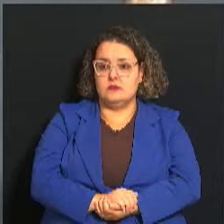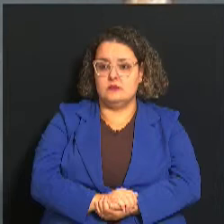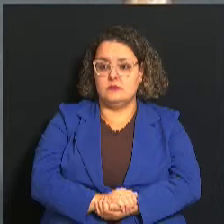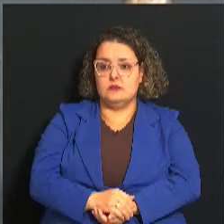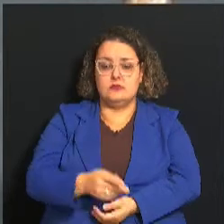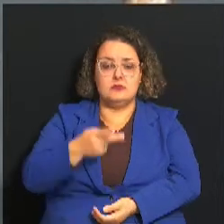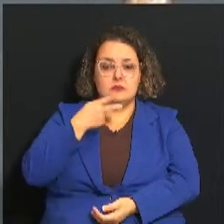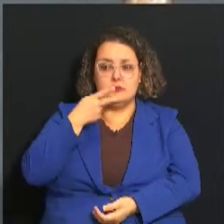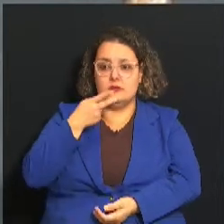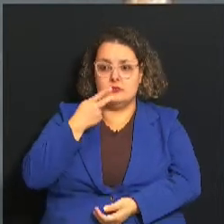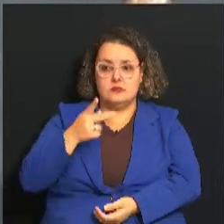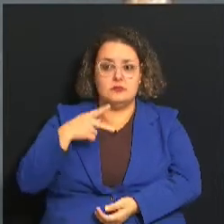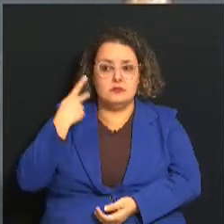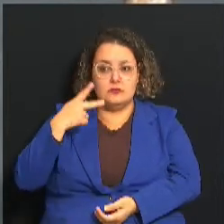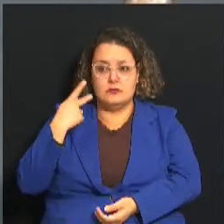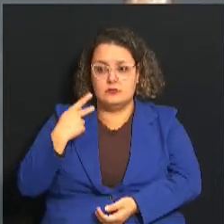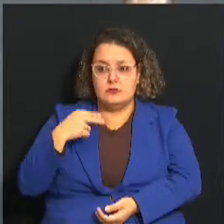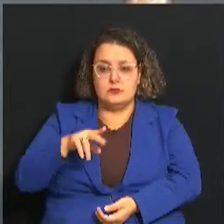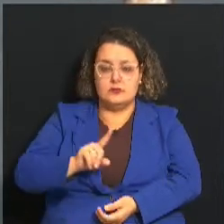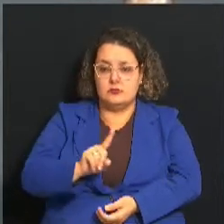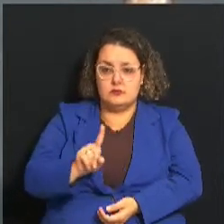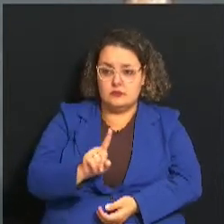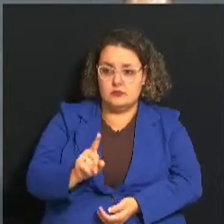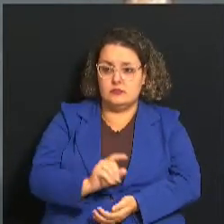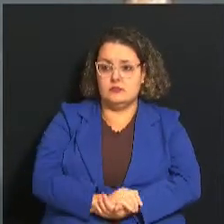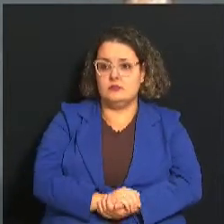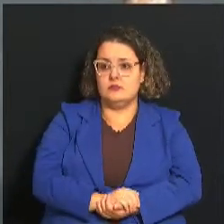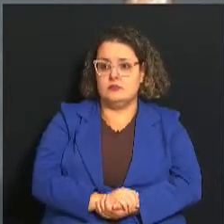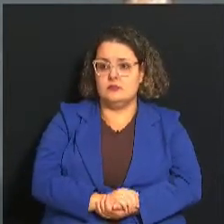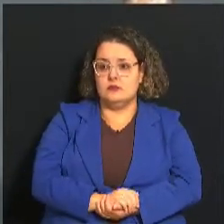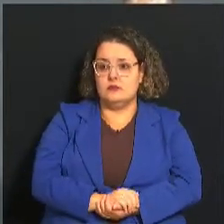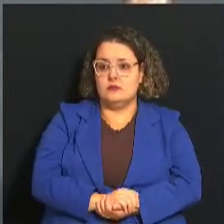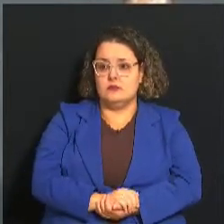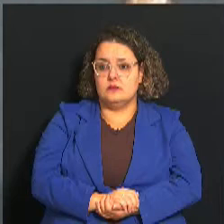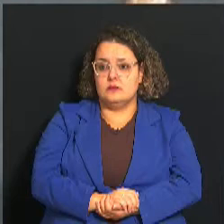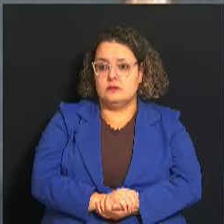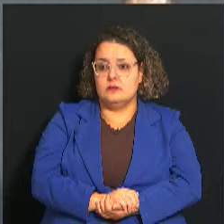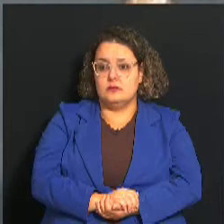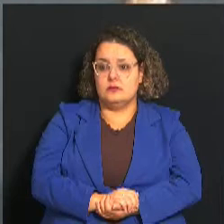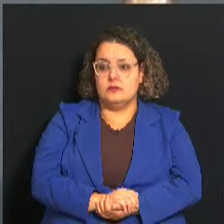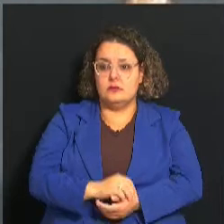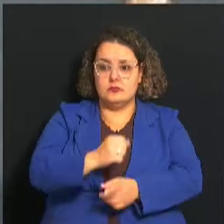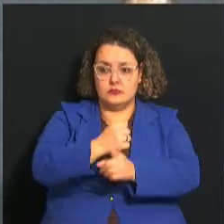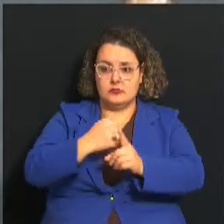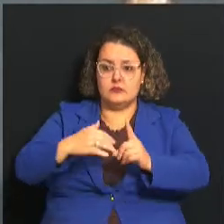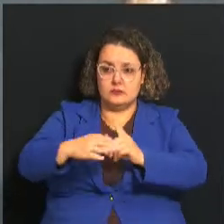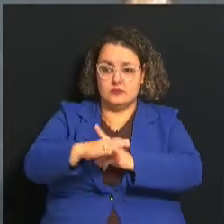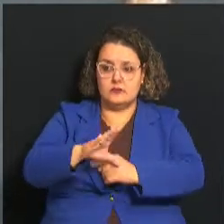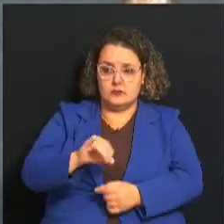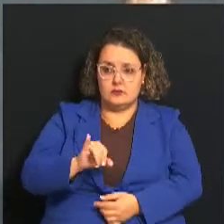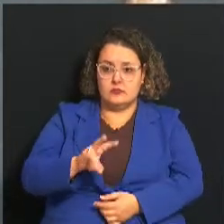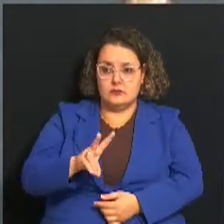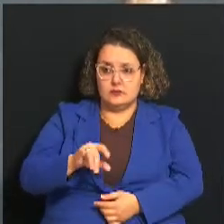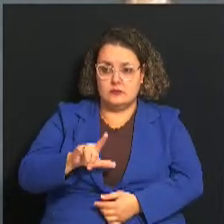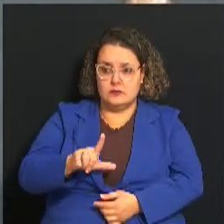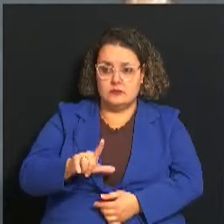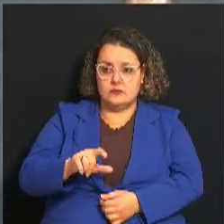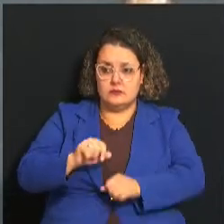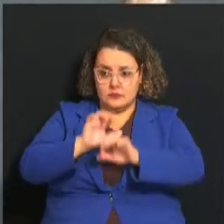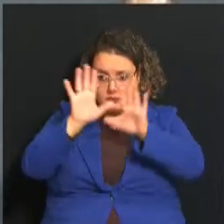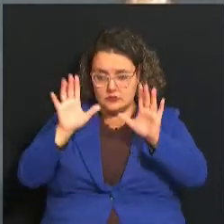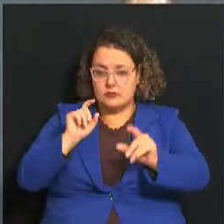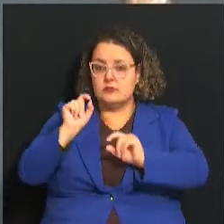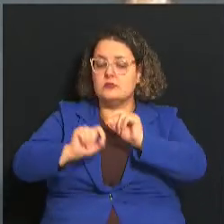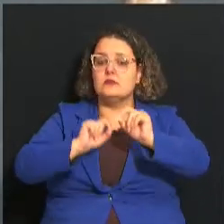tem que ser vereador ou não, se é da sociedade civil, então eu acho que tem que ficar claro quem pode